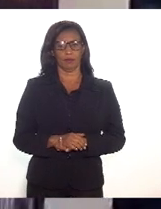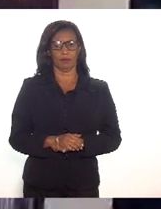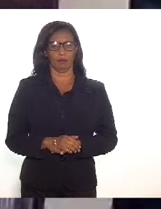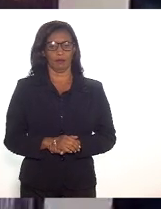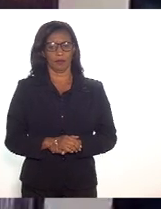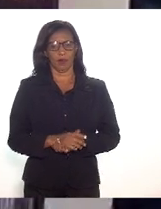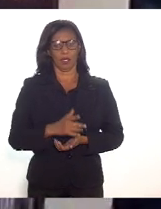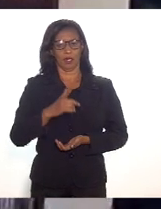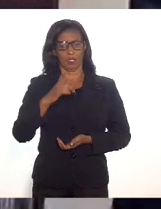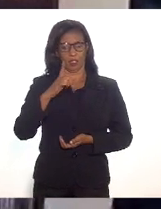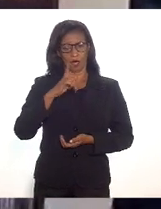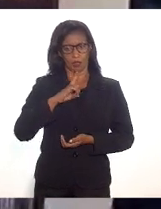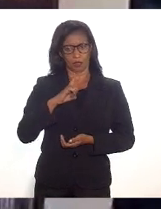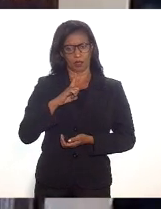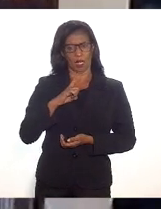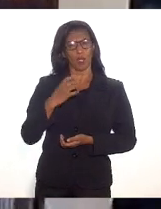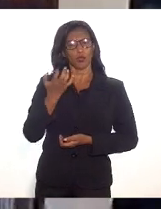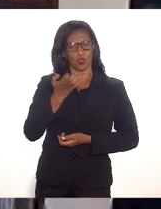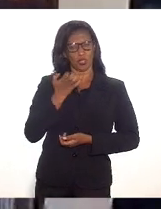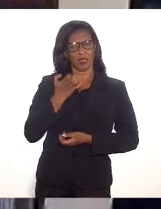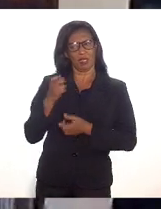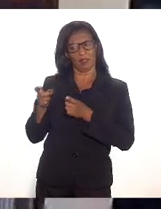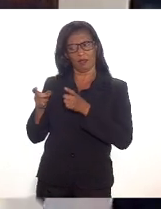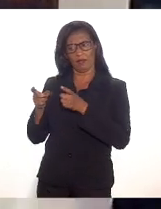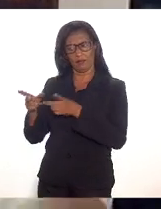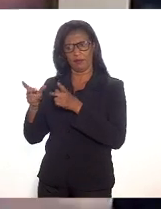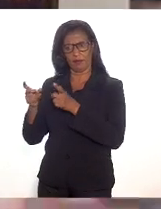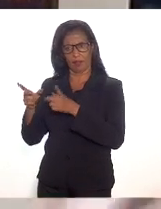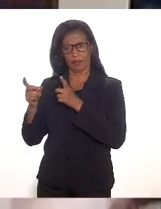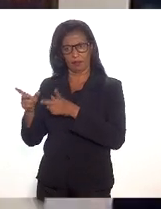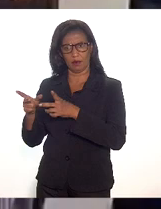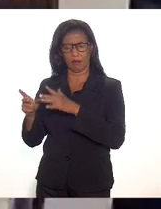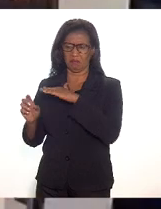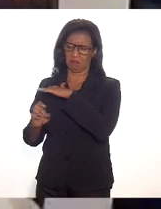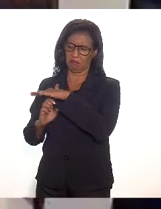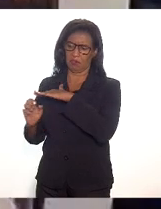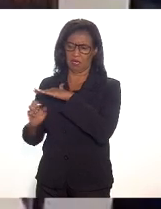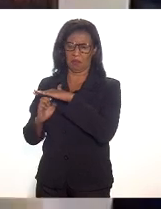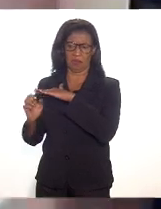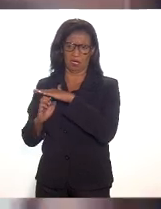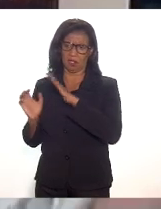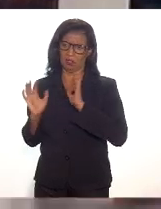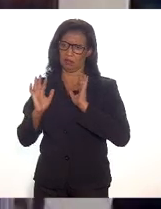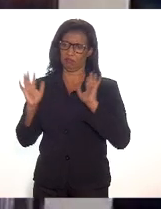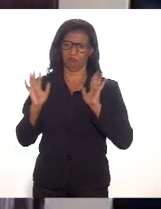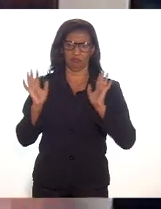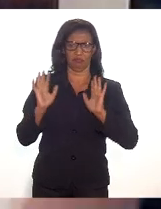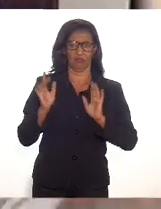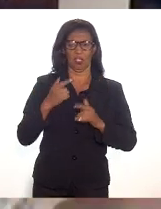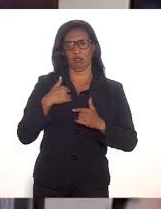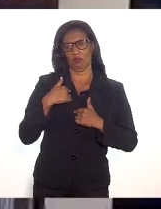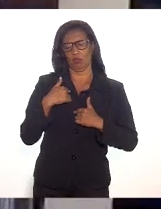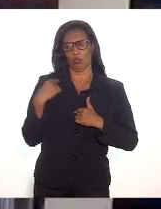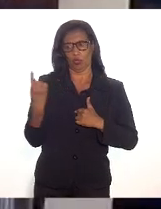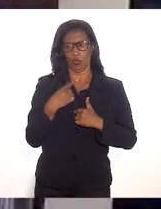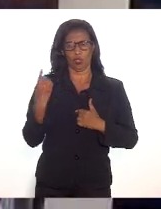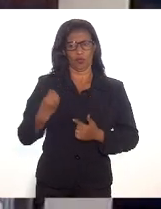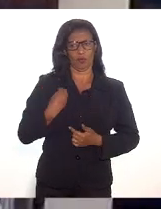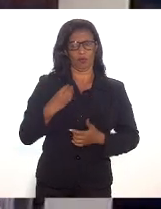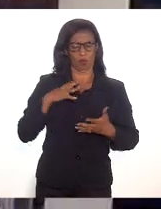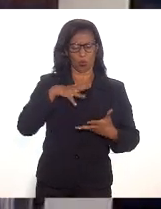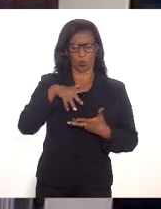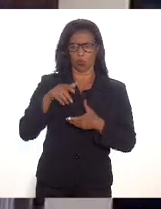que defendem a iniciativa privada, bom, tudo bem, é um direito que lhes assiste, vivemos num